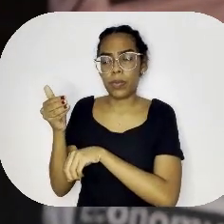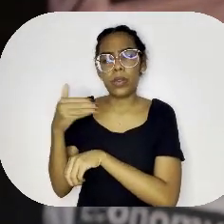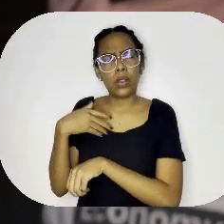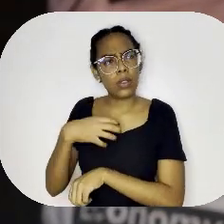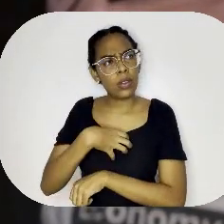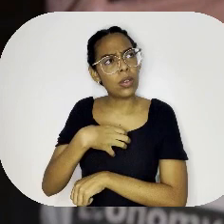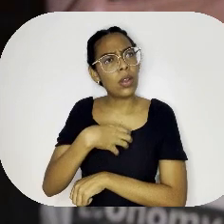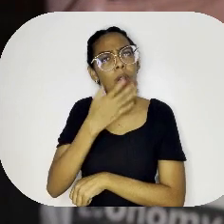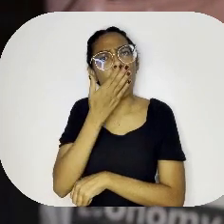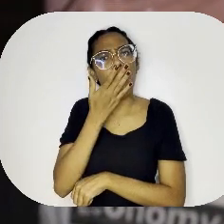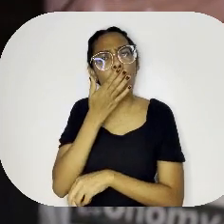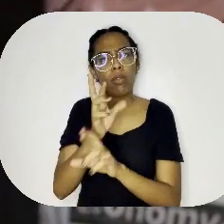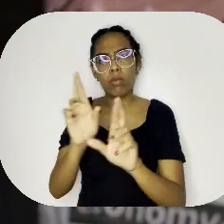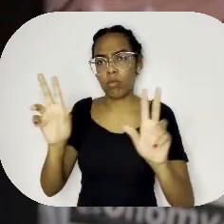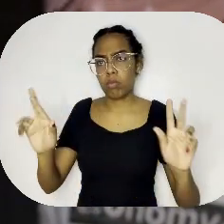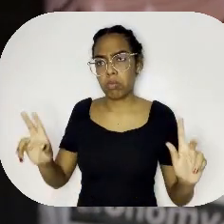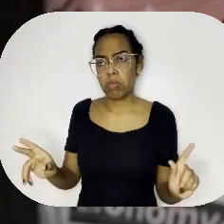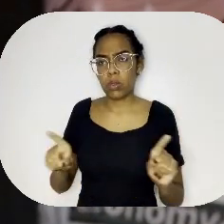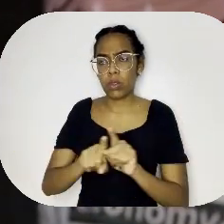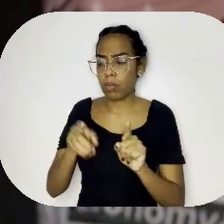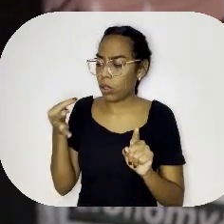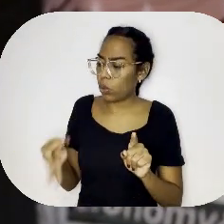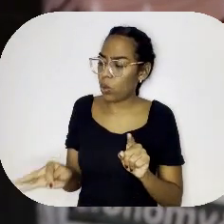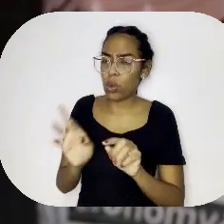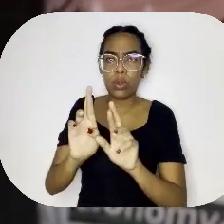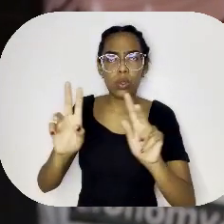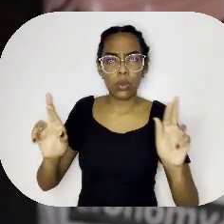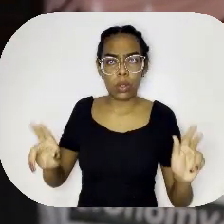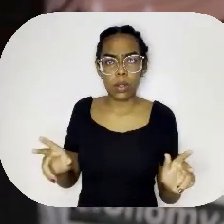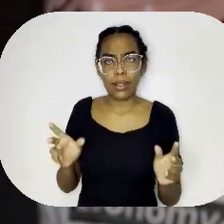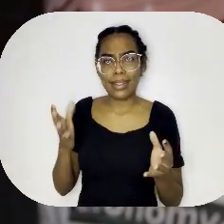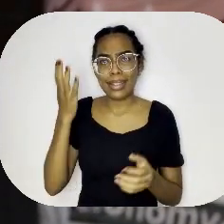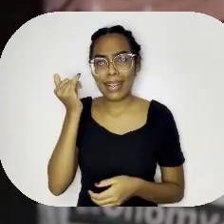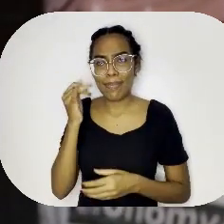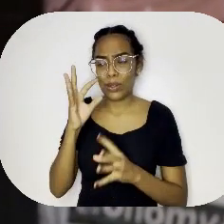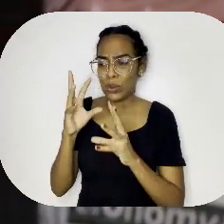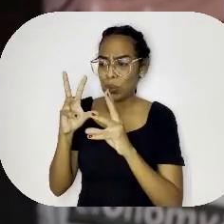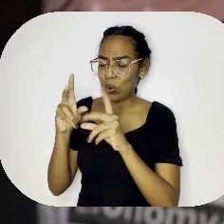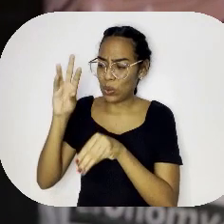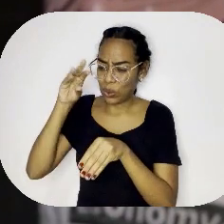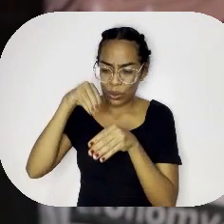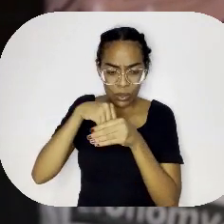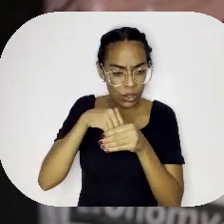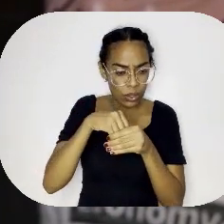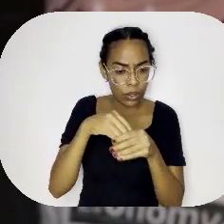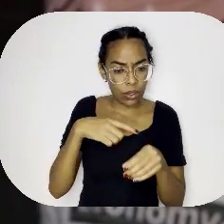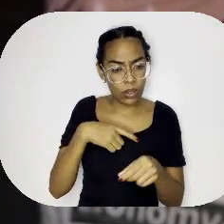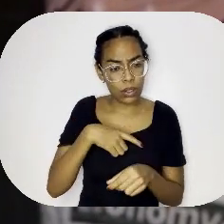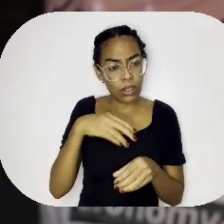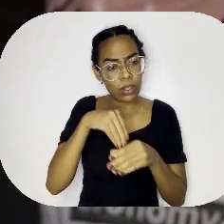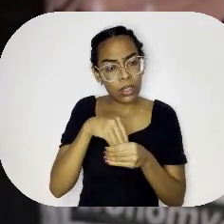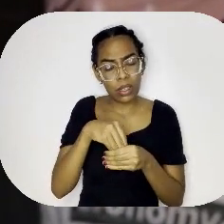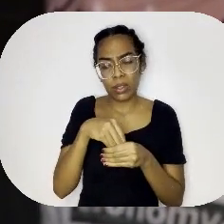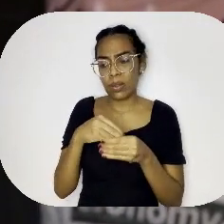as diferentes cores dos homens. Sabes como é difícil amontoar tudo isso num só peito de homem sem que